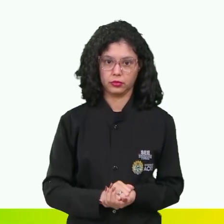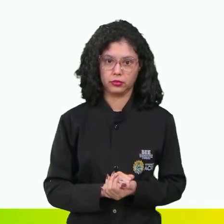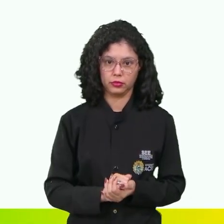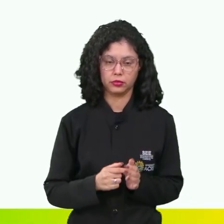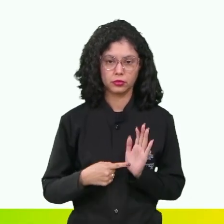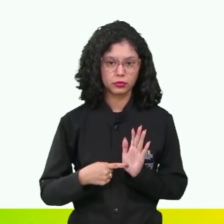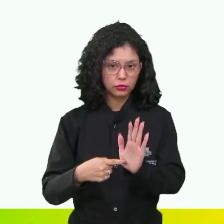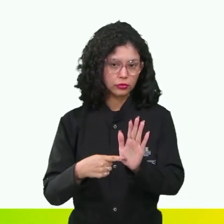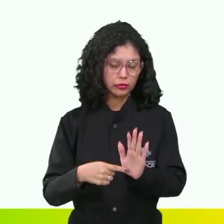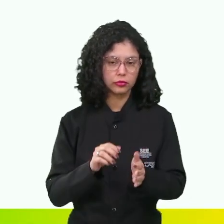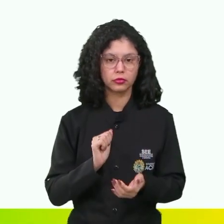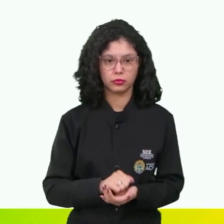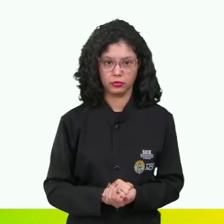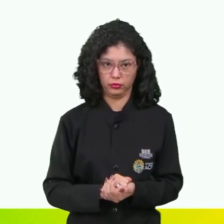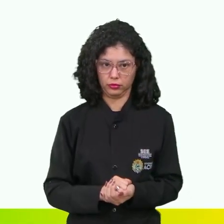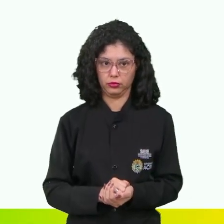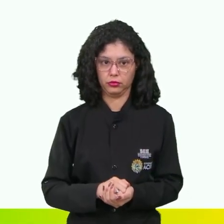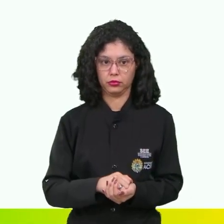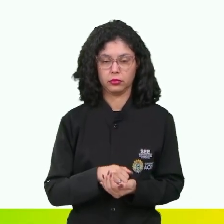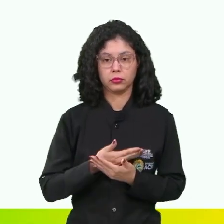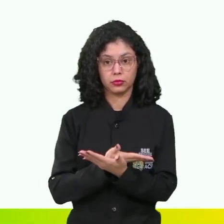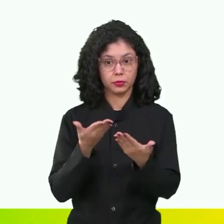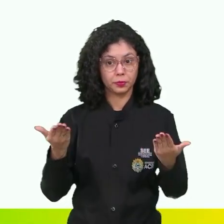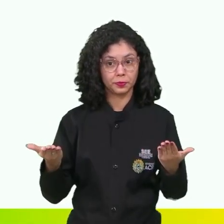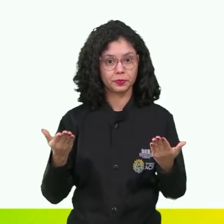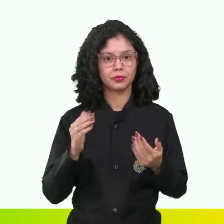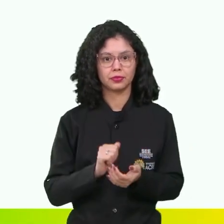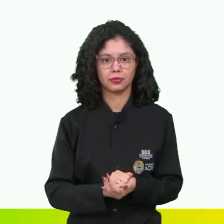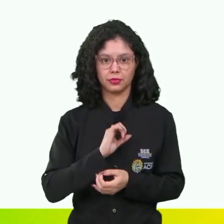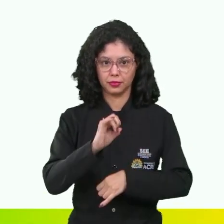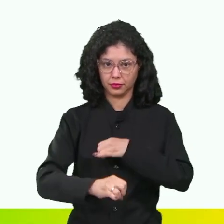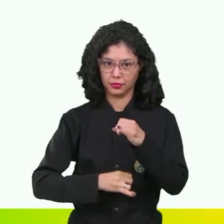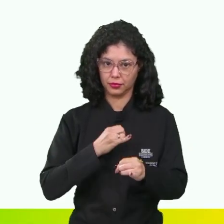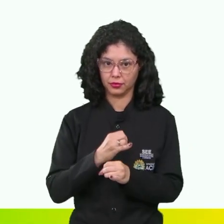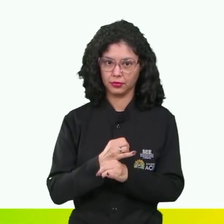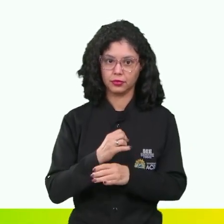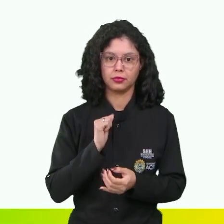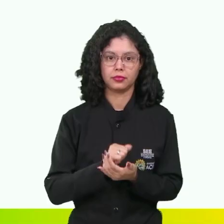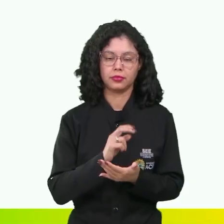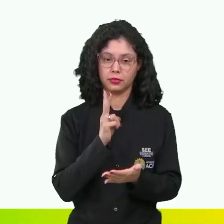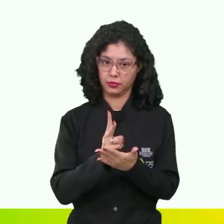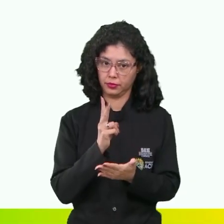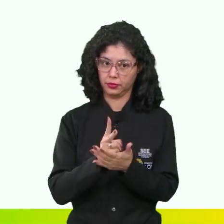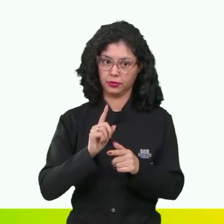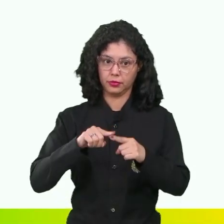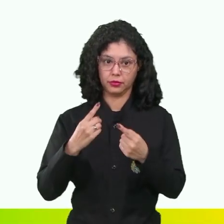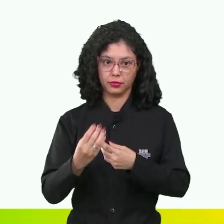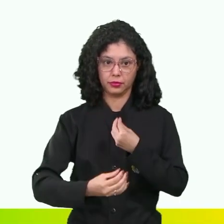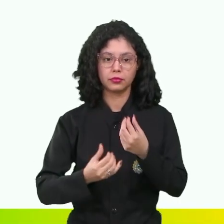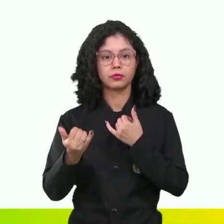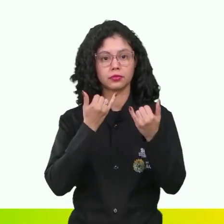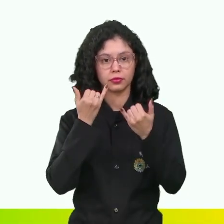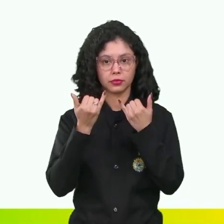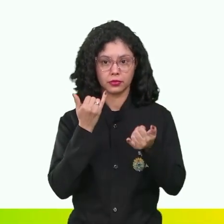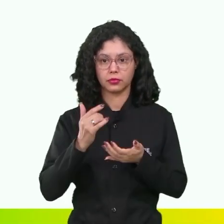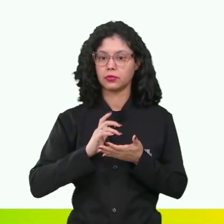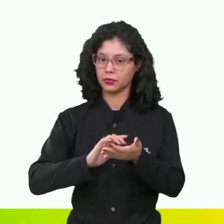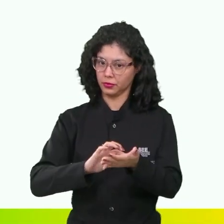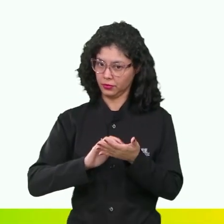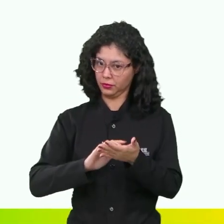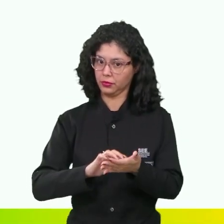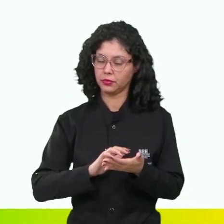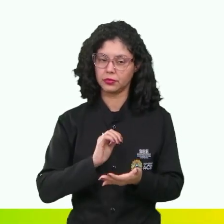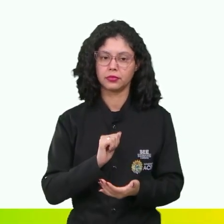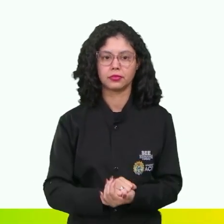uma exposição e as apresenta ao público, na internet a lógica é a mesma, mas com